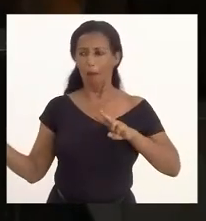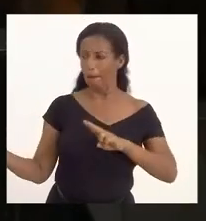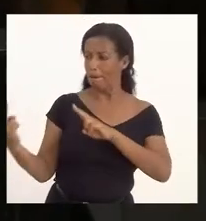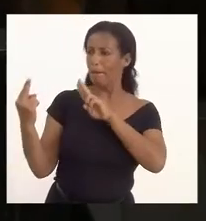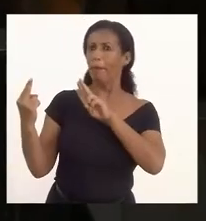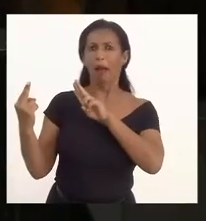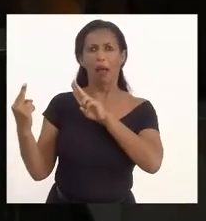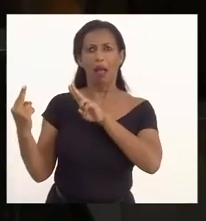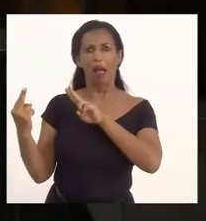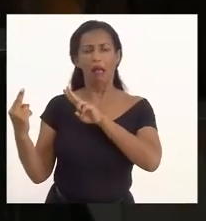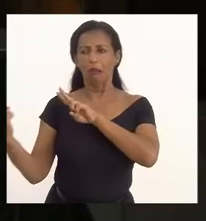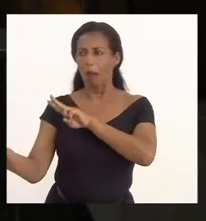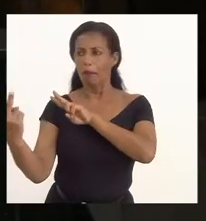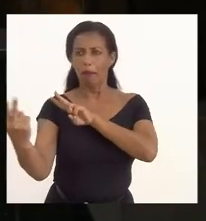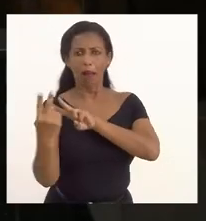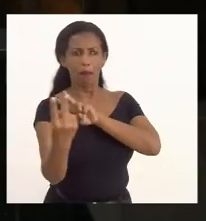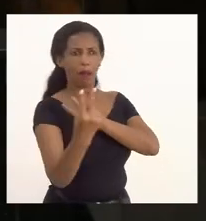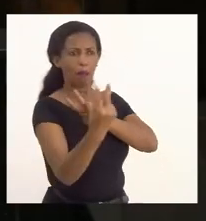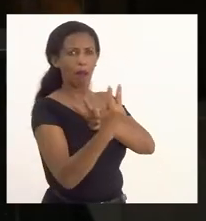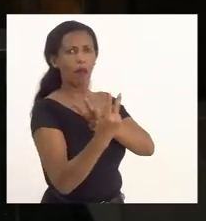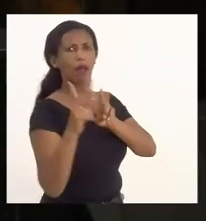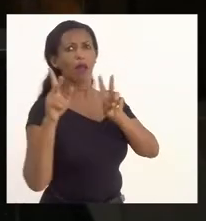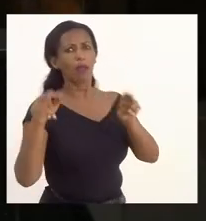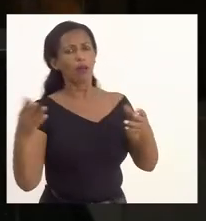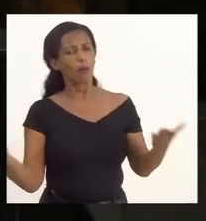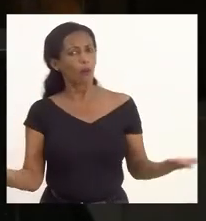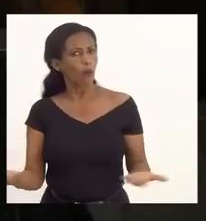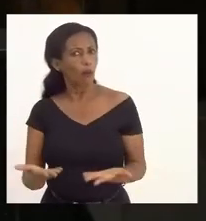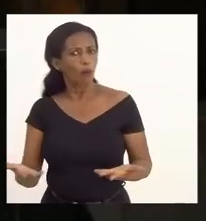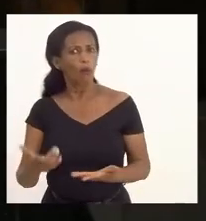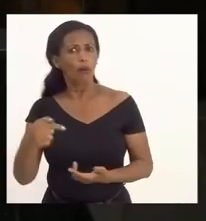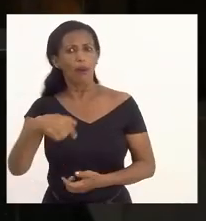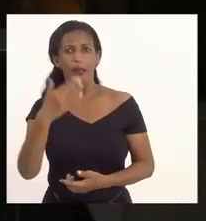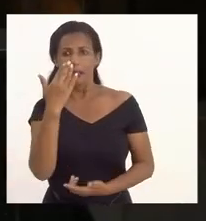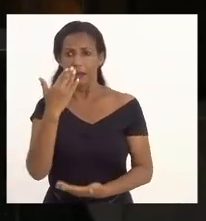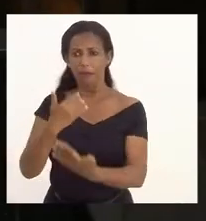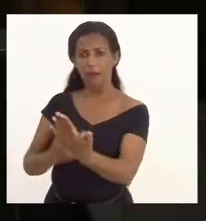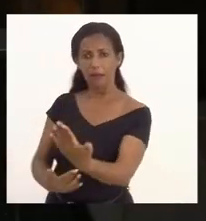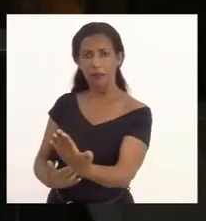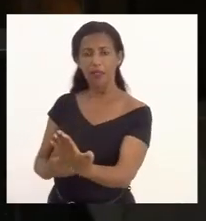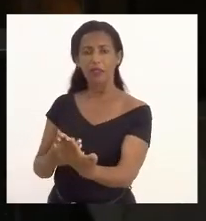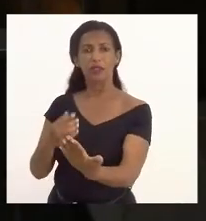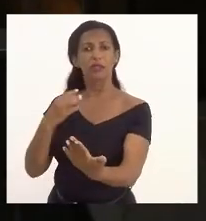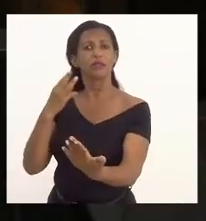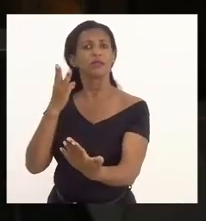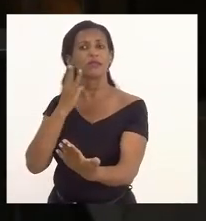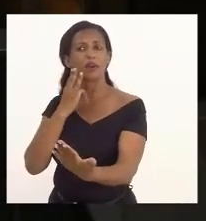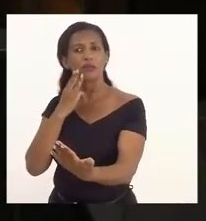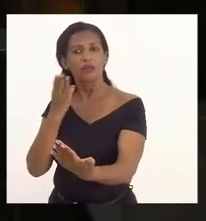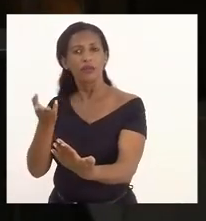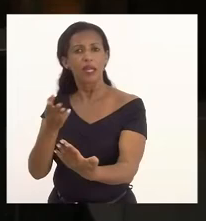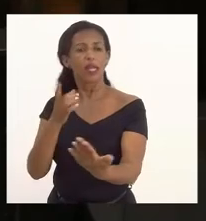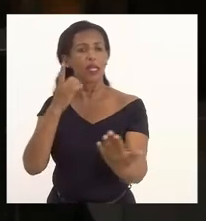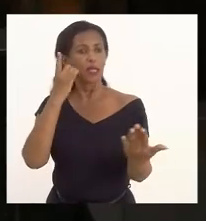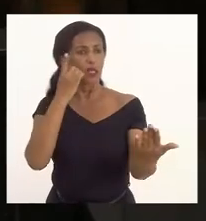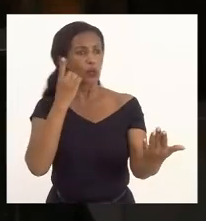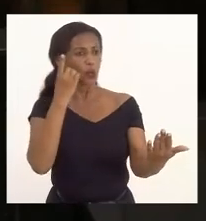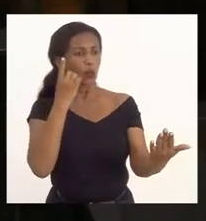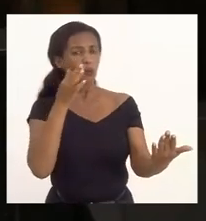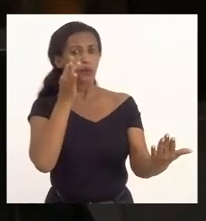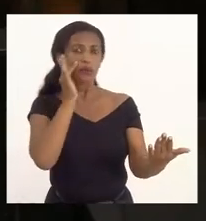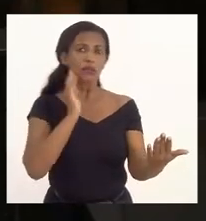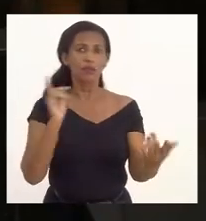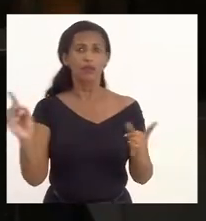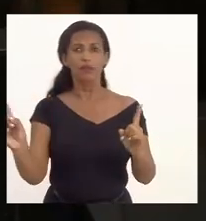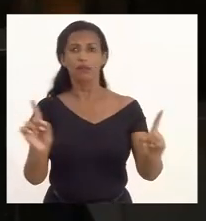um com os outros, como faz agora mesmo, aqui na minha frente, o deputado Valdec com o deputado